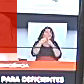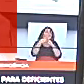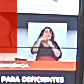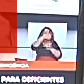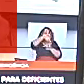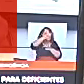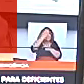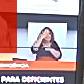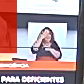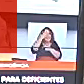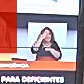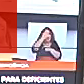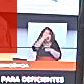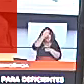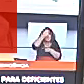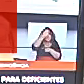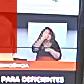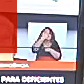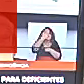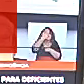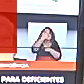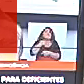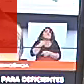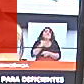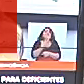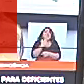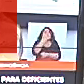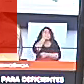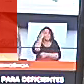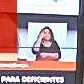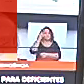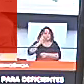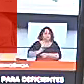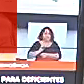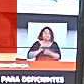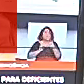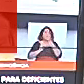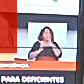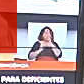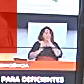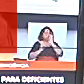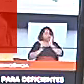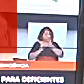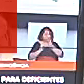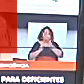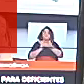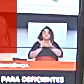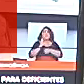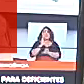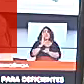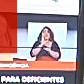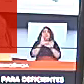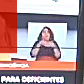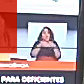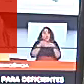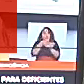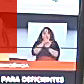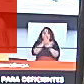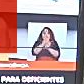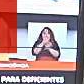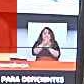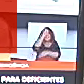voz da pessoa com deficiência. A Denise, ela foi conselheira nacional na Conferência Nacional da Pessoa com